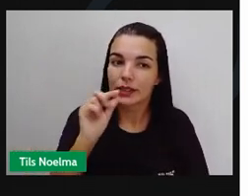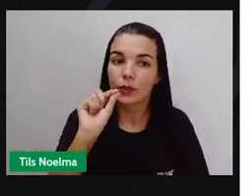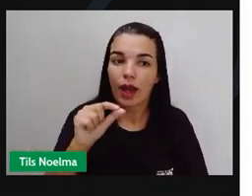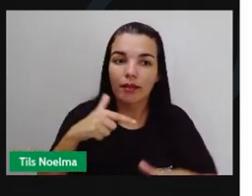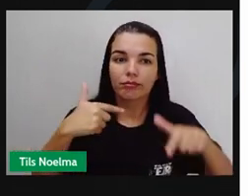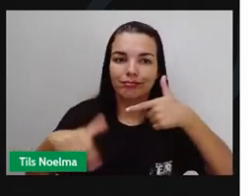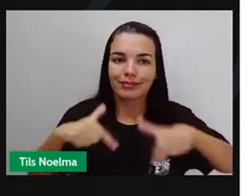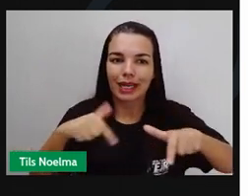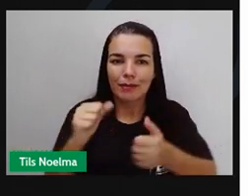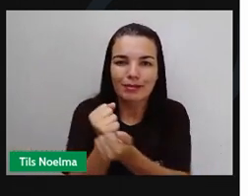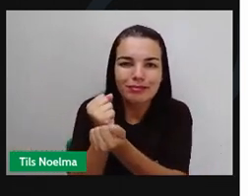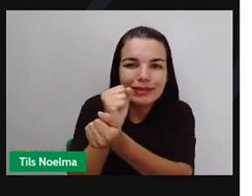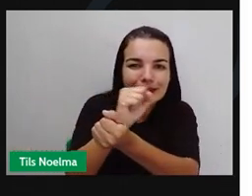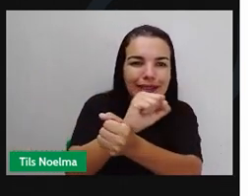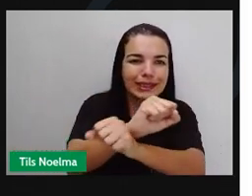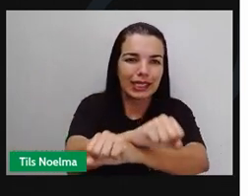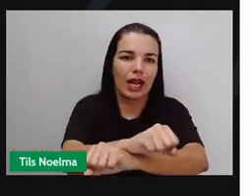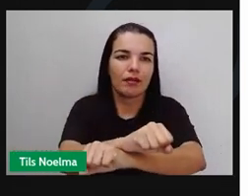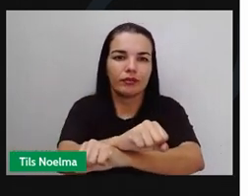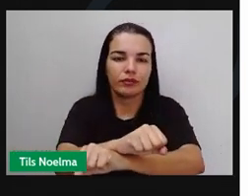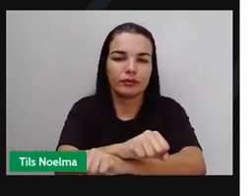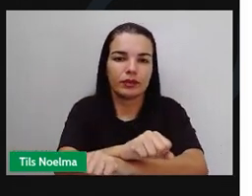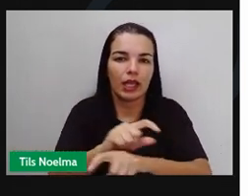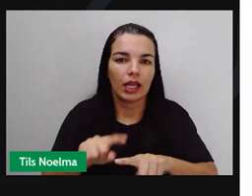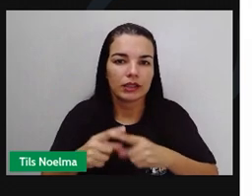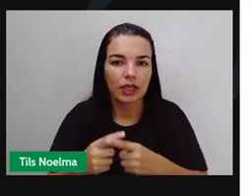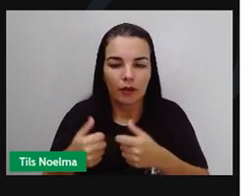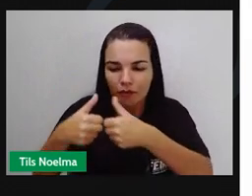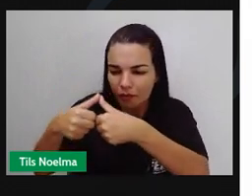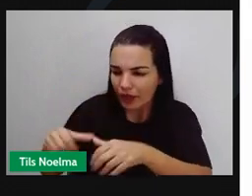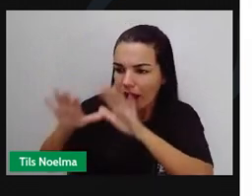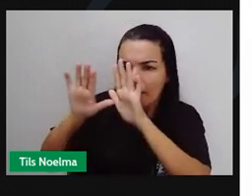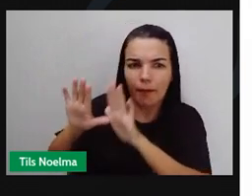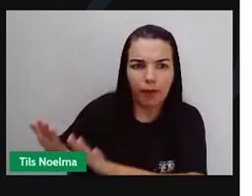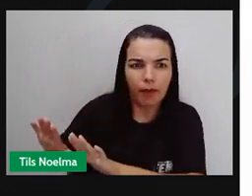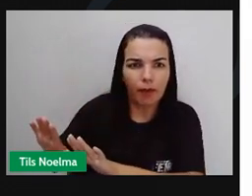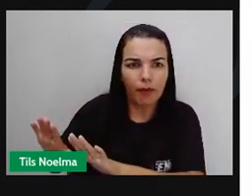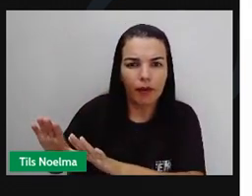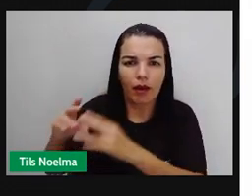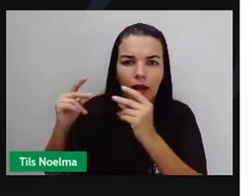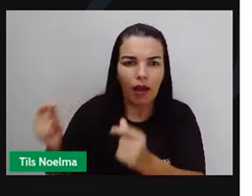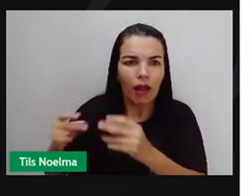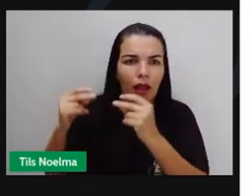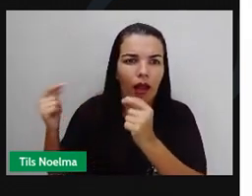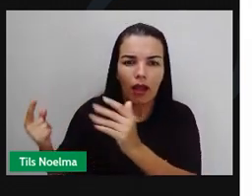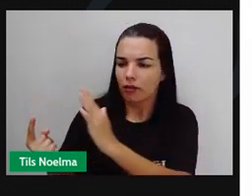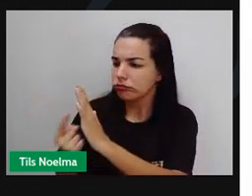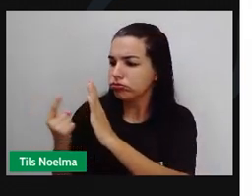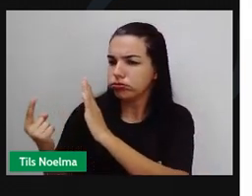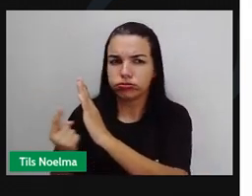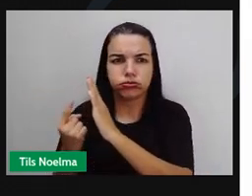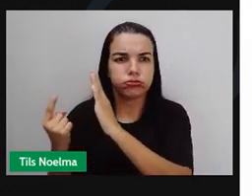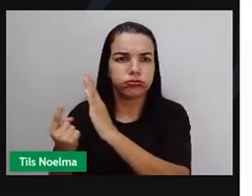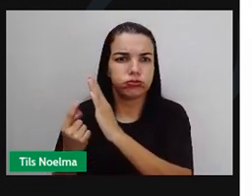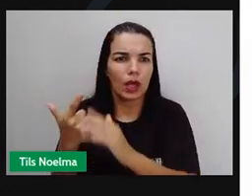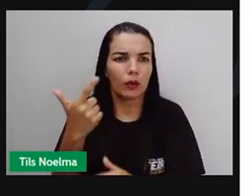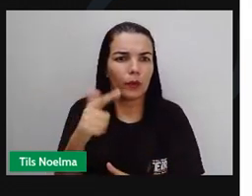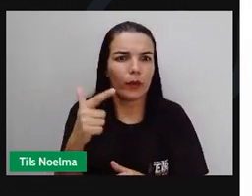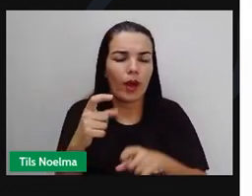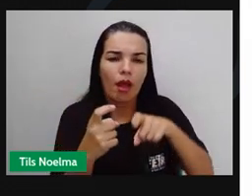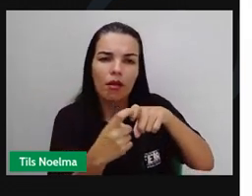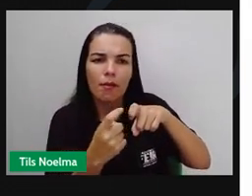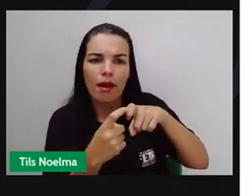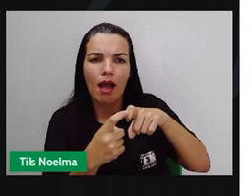Isolados nas frentes de trabalho, podem passar dias com pouca comida, sem assistência médica e vivendo em um alojamento